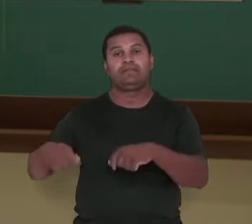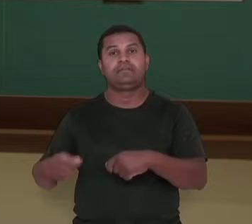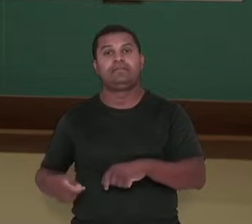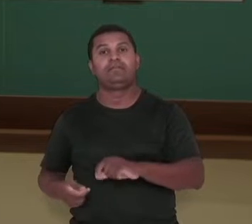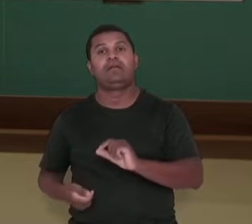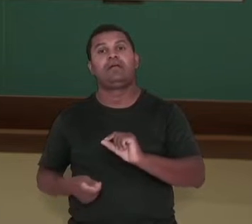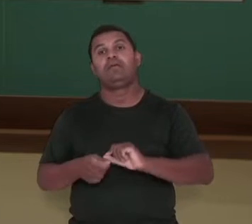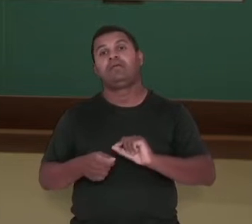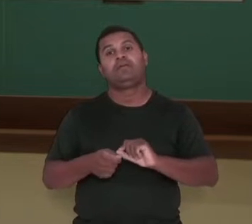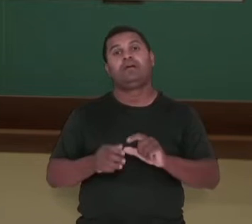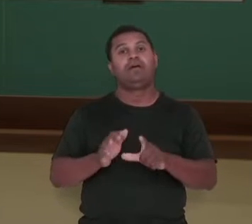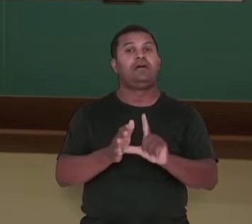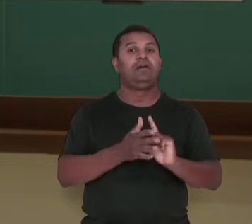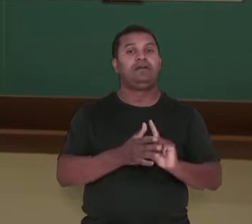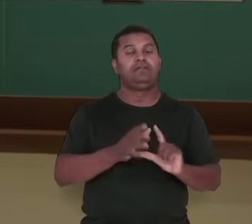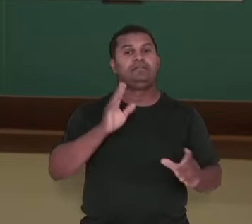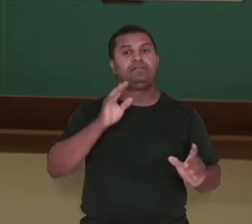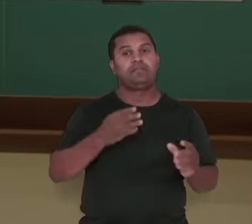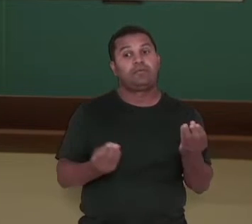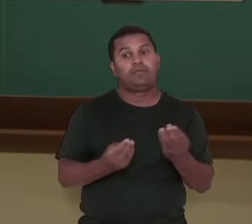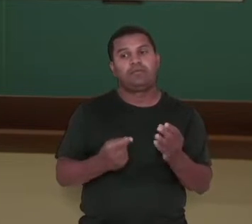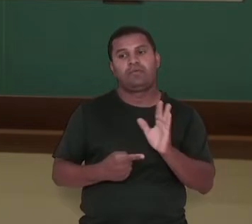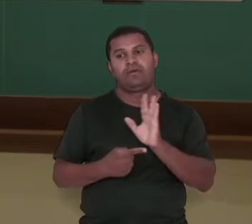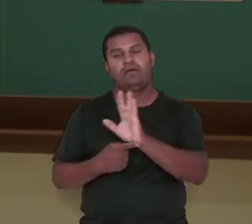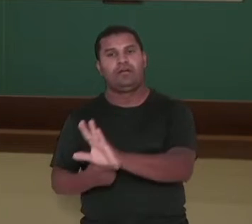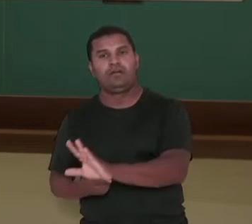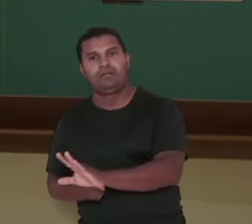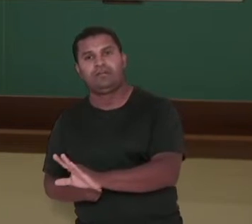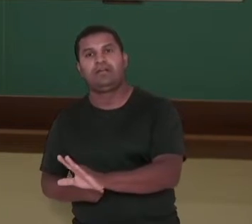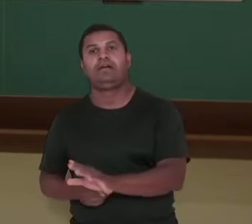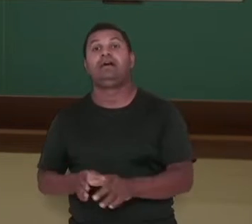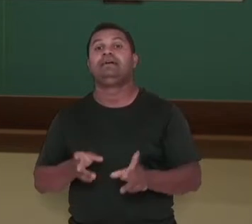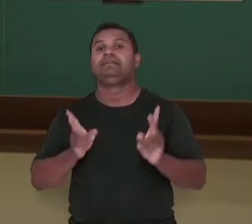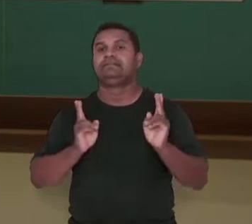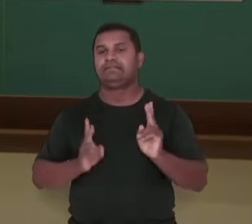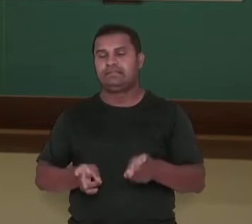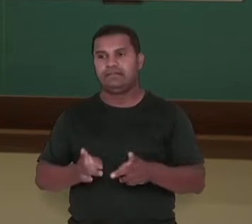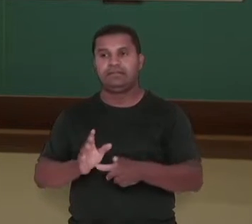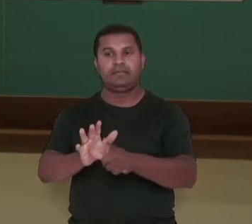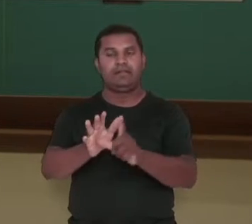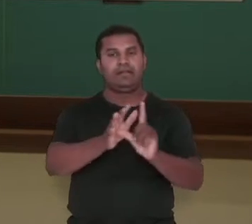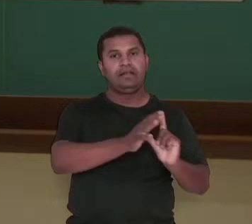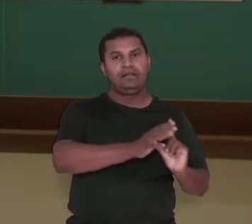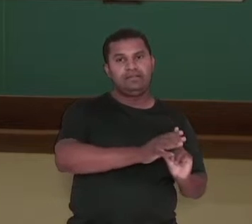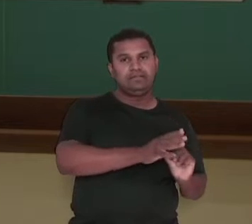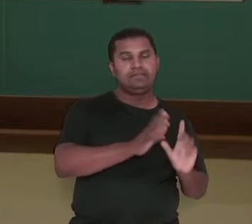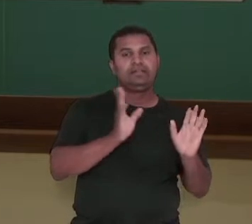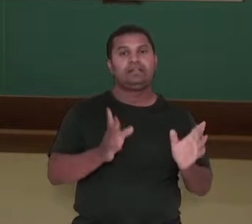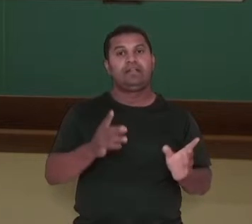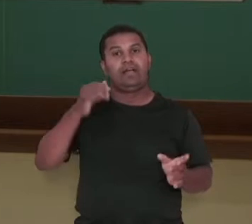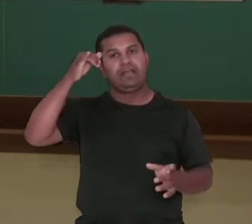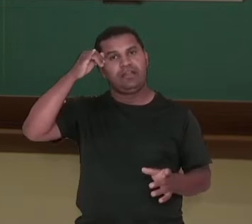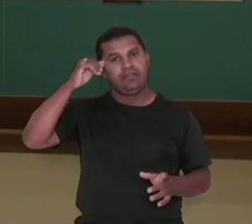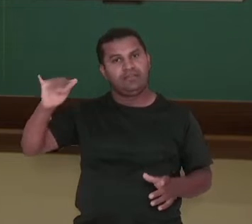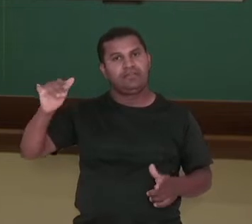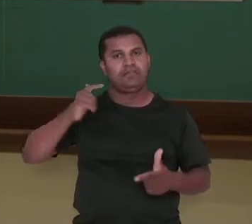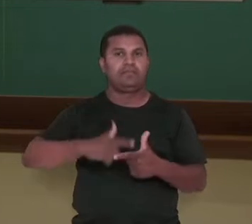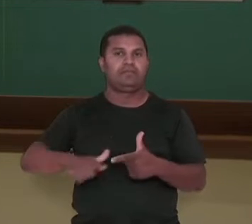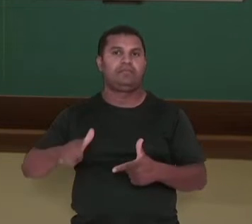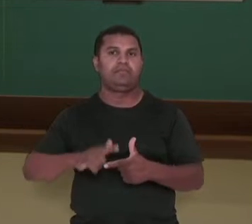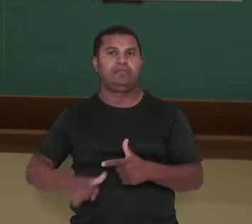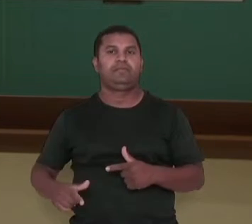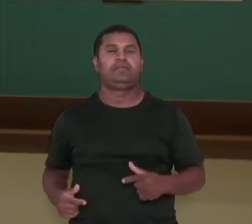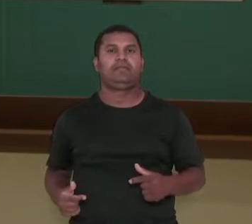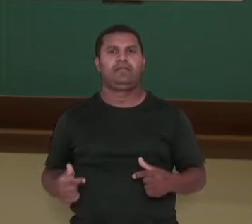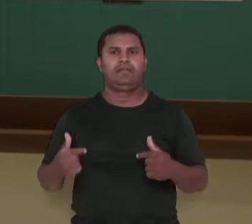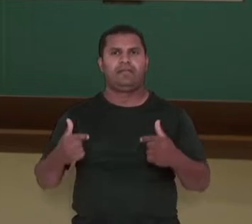todos os possíveis percalços e como sempre se antecipa a problemas. Ela age espontaneamente em busca de